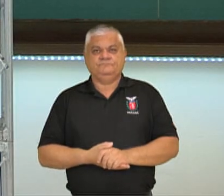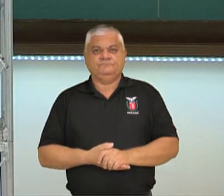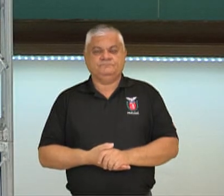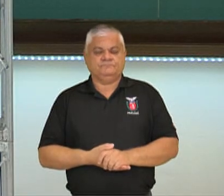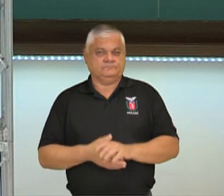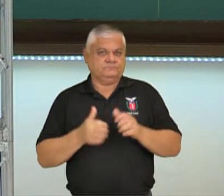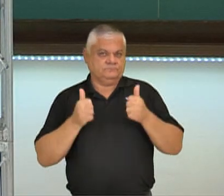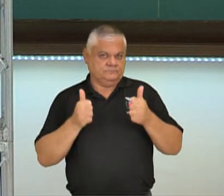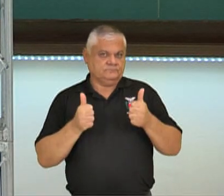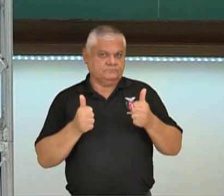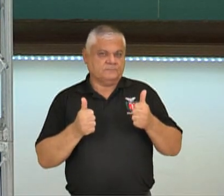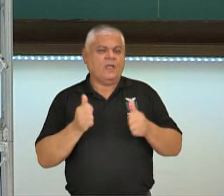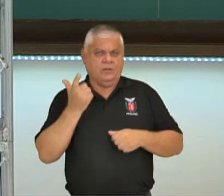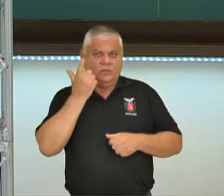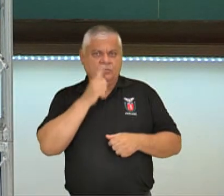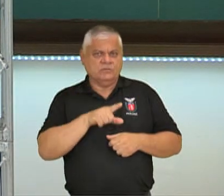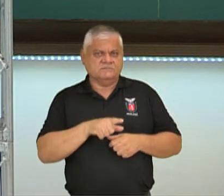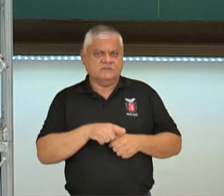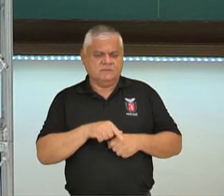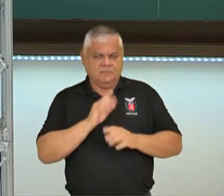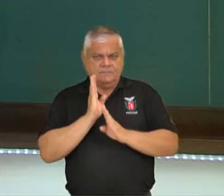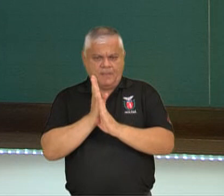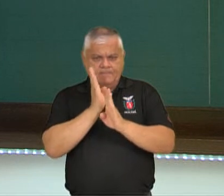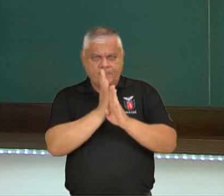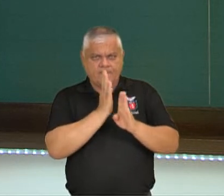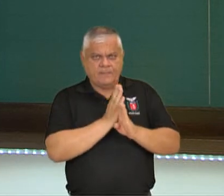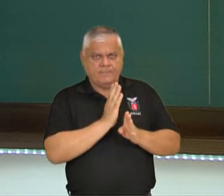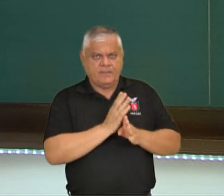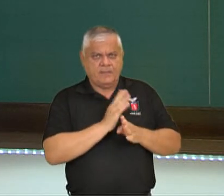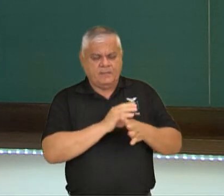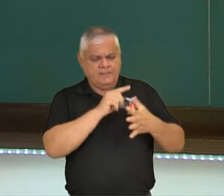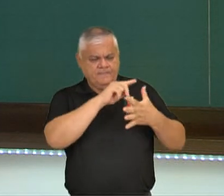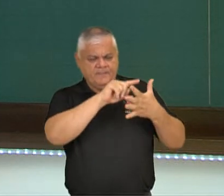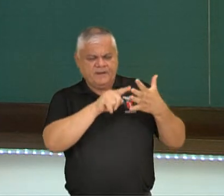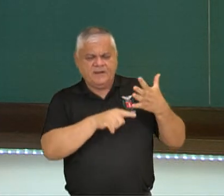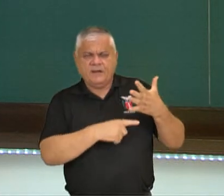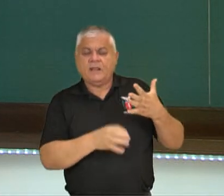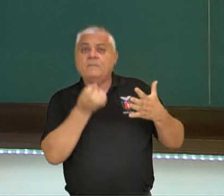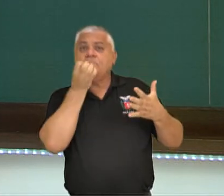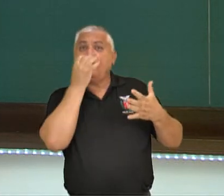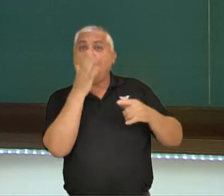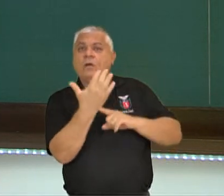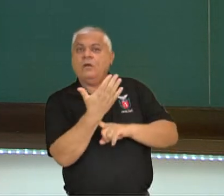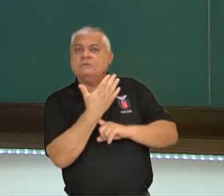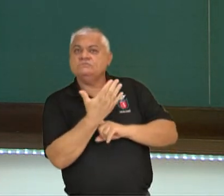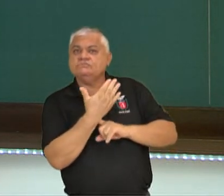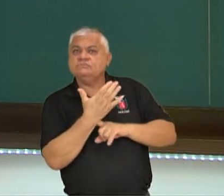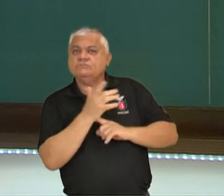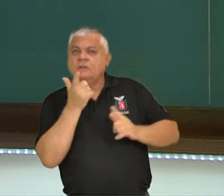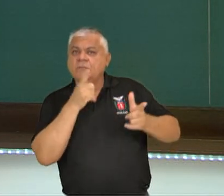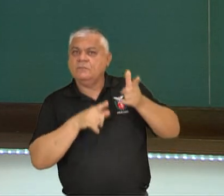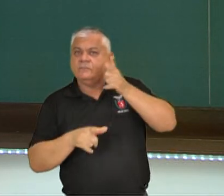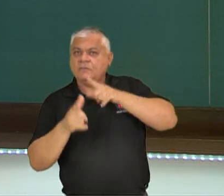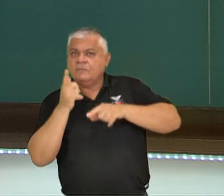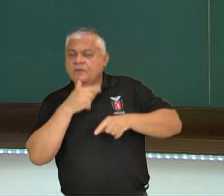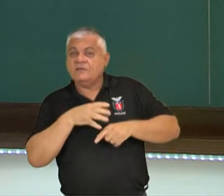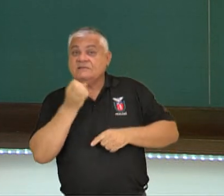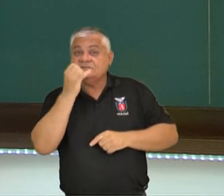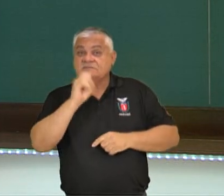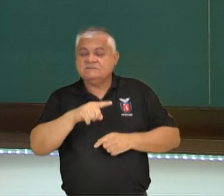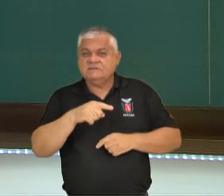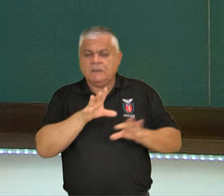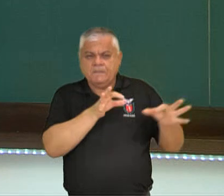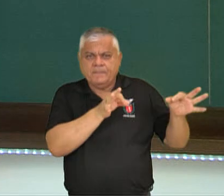Muito bem, pessoal. Vocês conseguiram identificar, então, que benefícios podemos alcançar com uma rotina